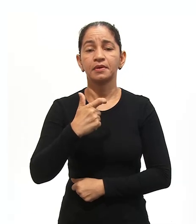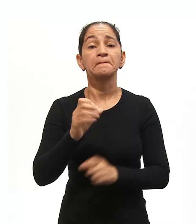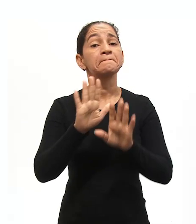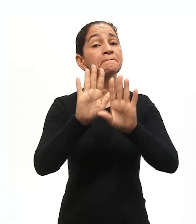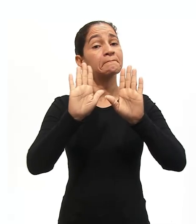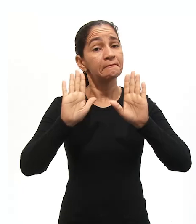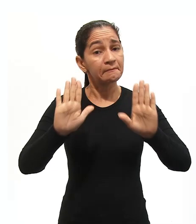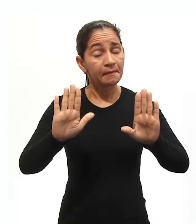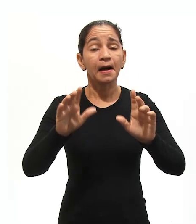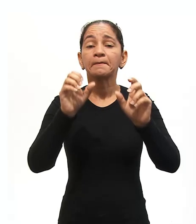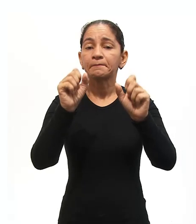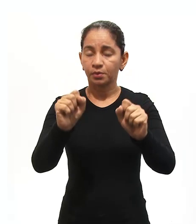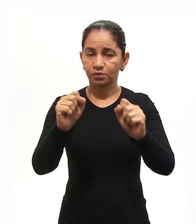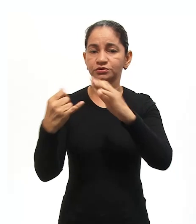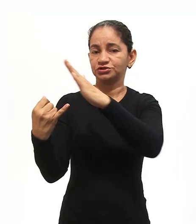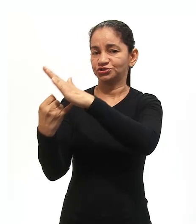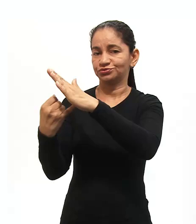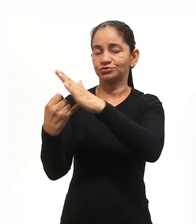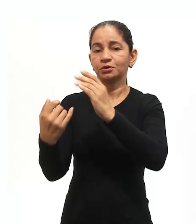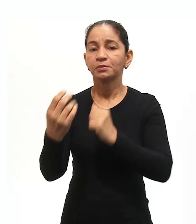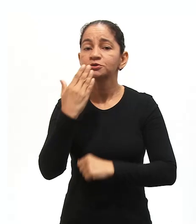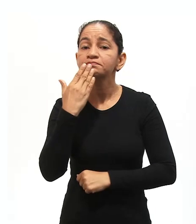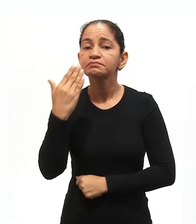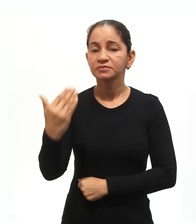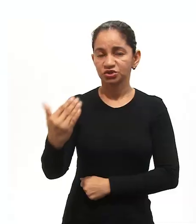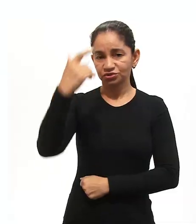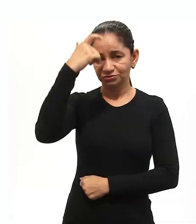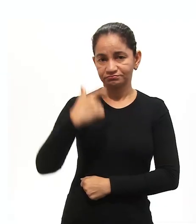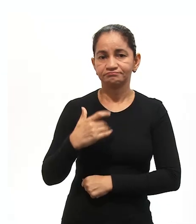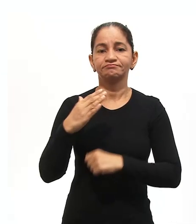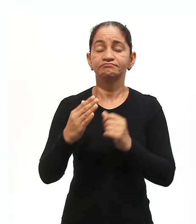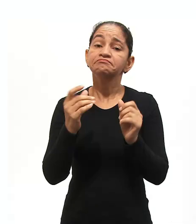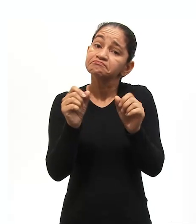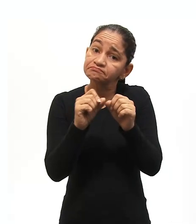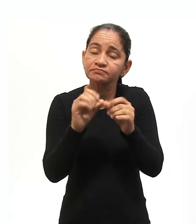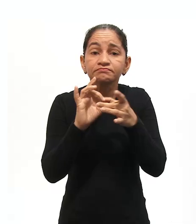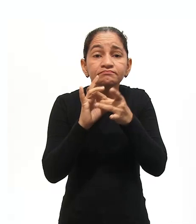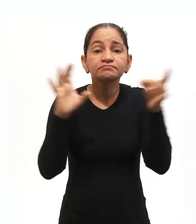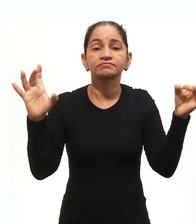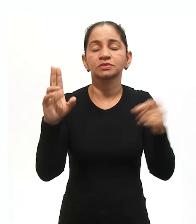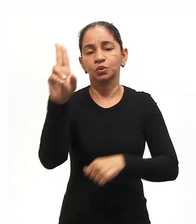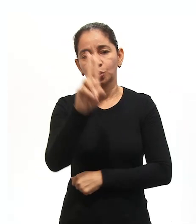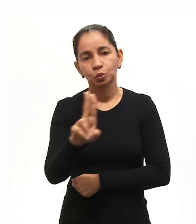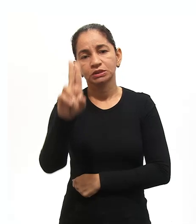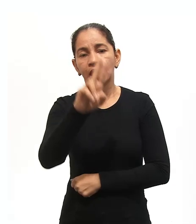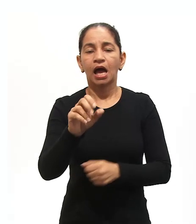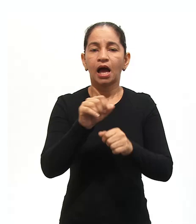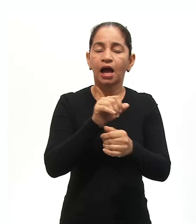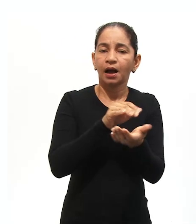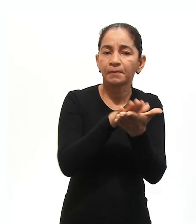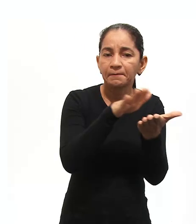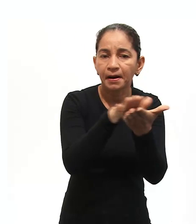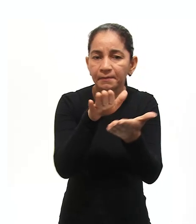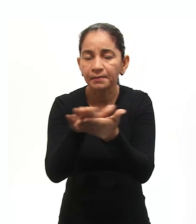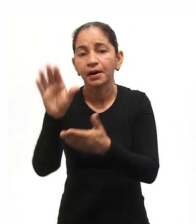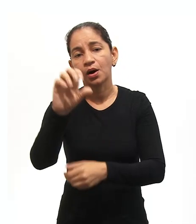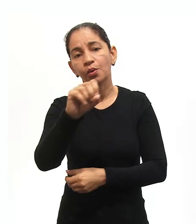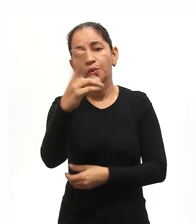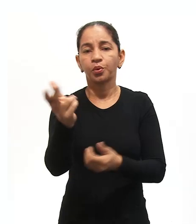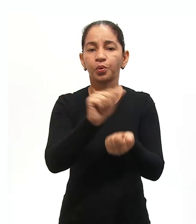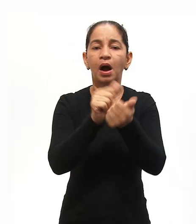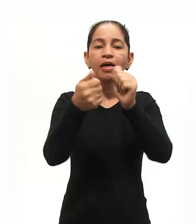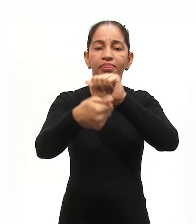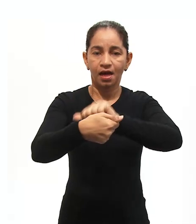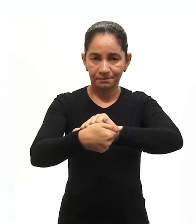pode solicitar a cessão dos direitos patrimoniais, permitindo que usar, reproduzir ou adaptar